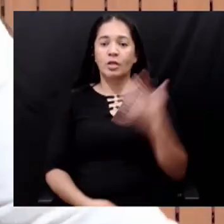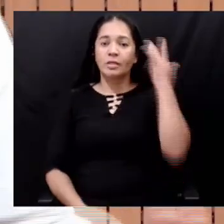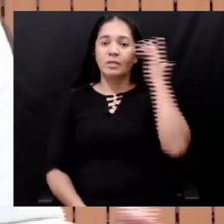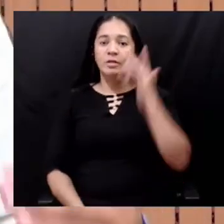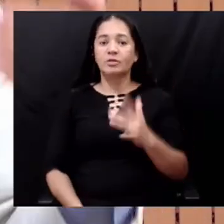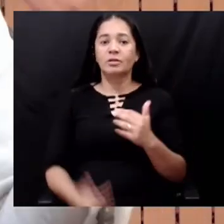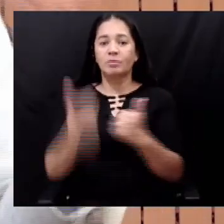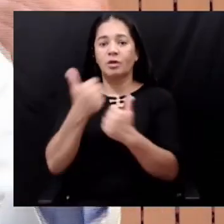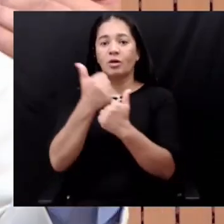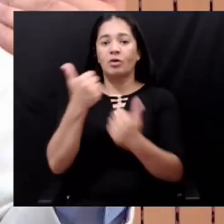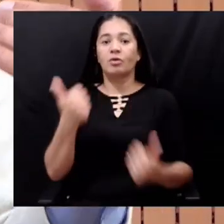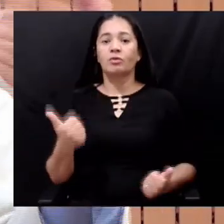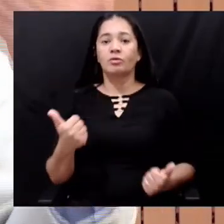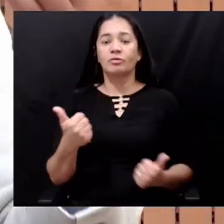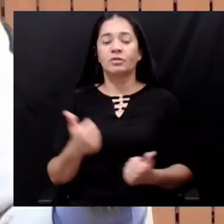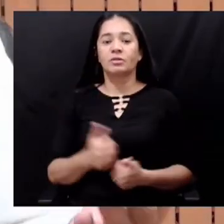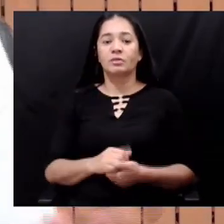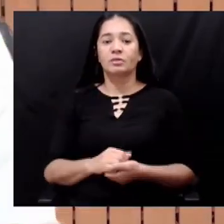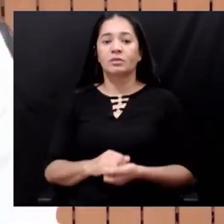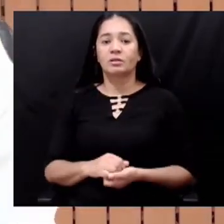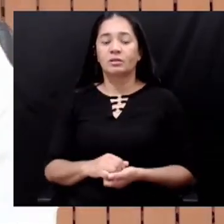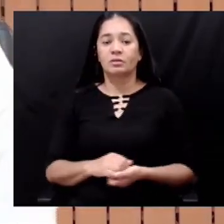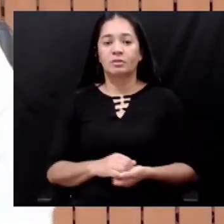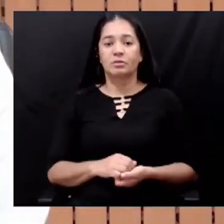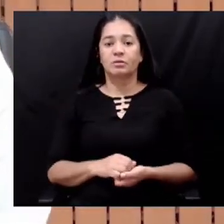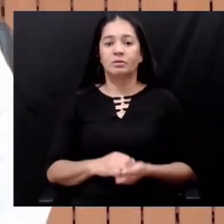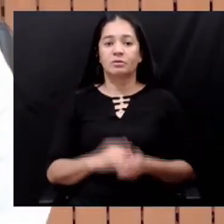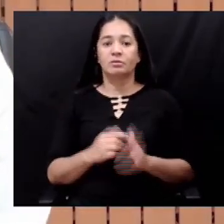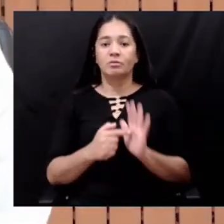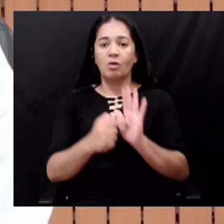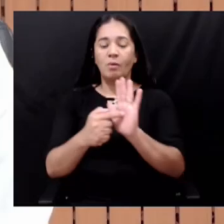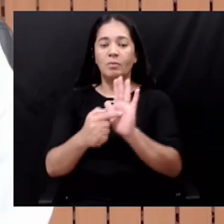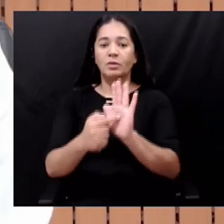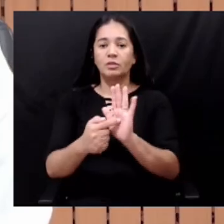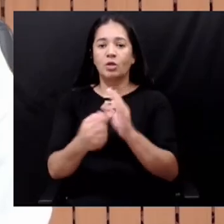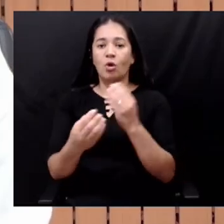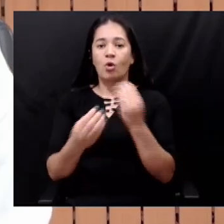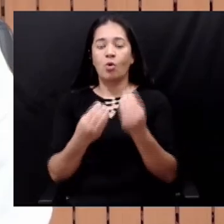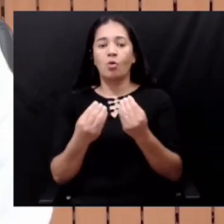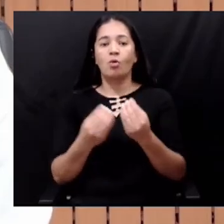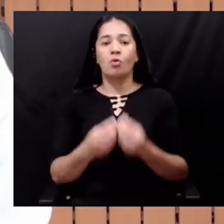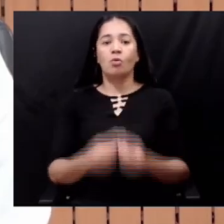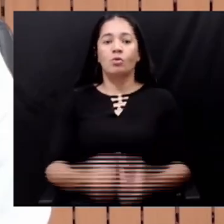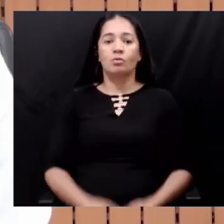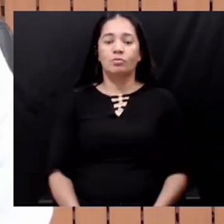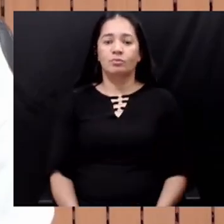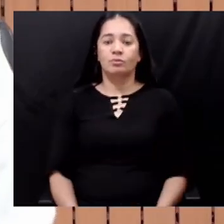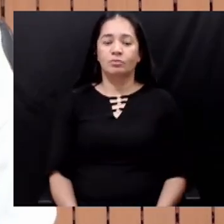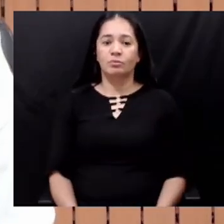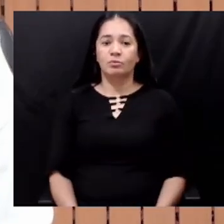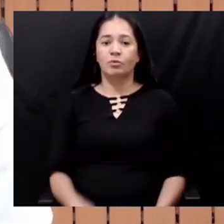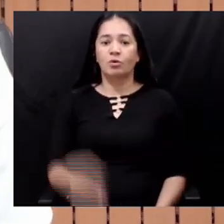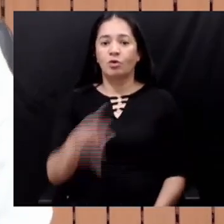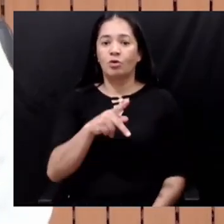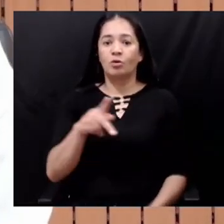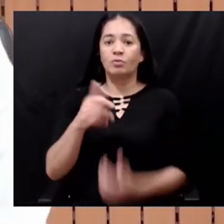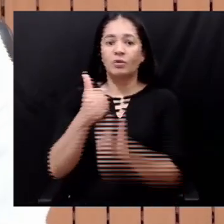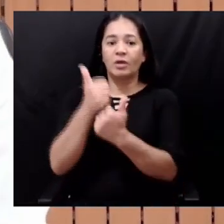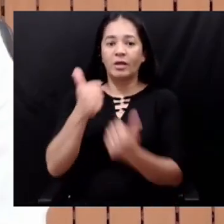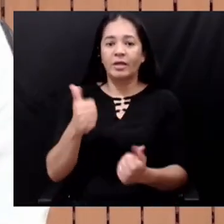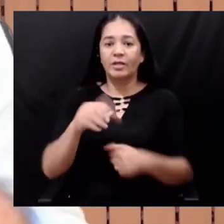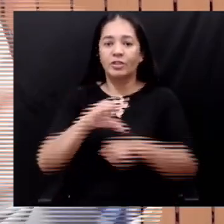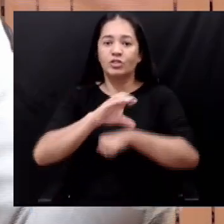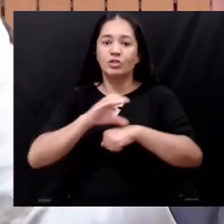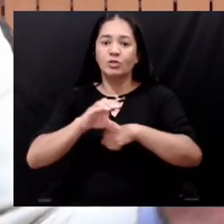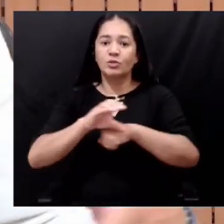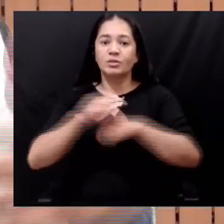Alckmin se apresentou como um ex-professor de cursinho de medicina.